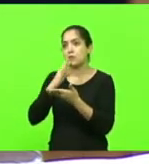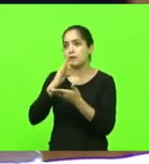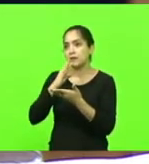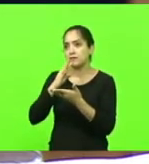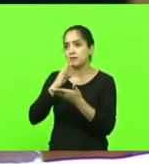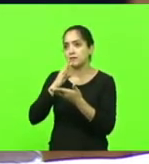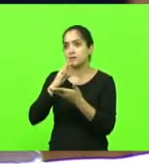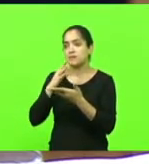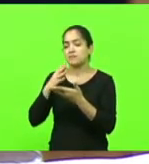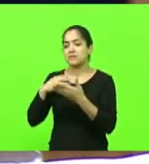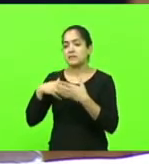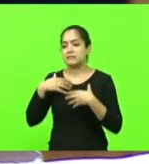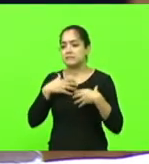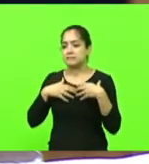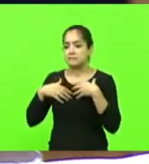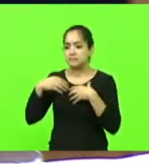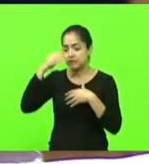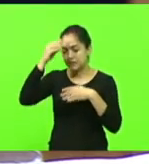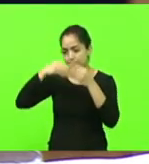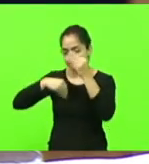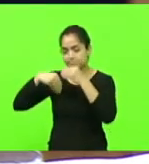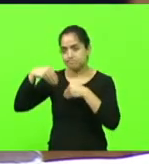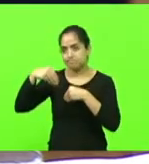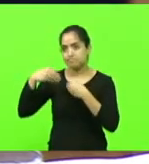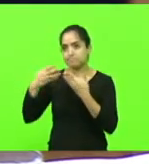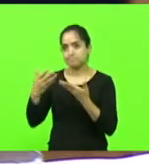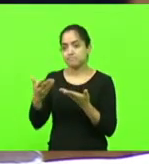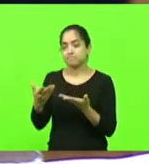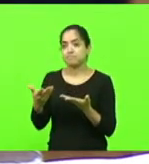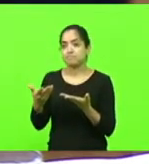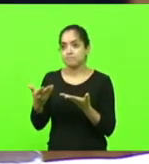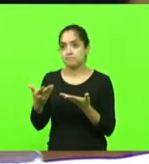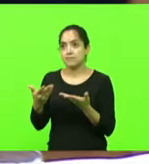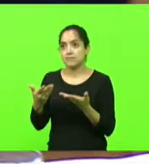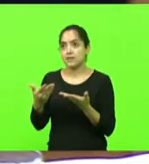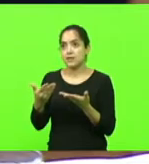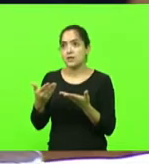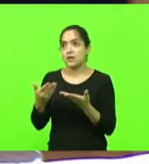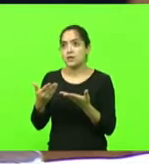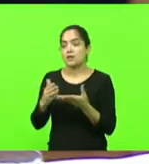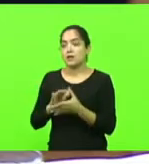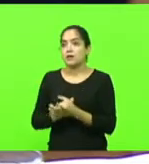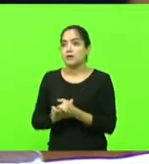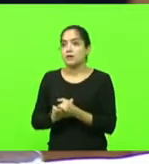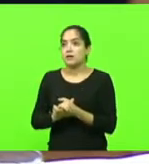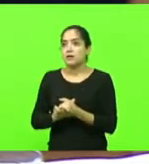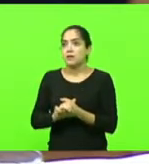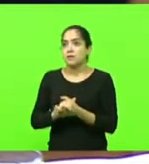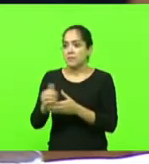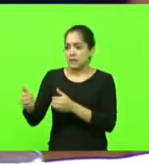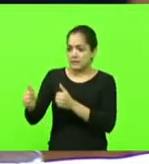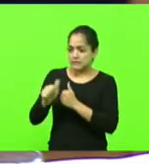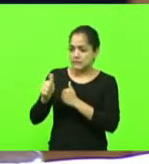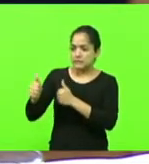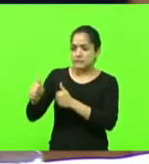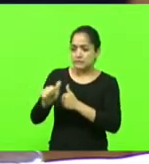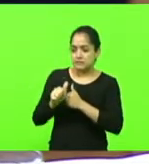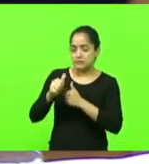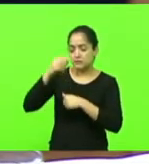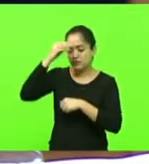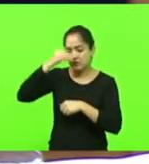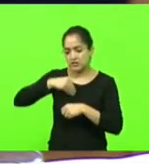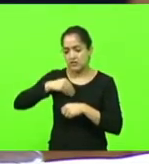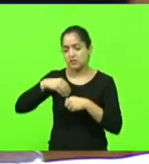ele fica desestimulado, fica depressivo. Sabe, qualquer coisa que acontece na nossa vida, uma perseguição, a gente fica chateado. Para